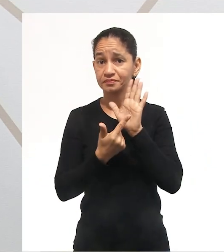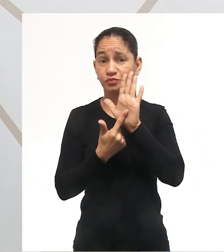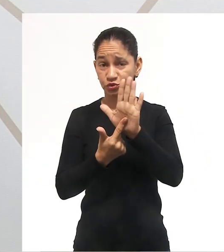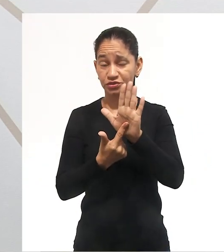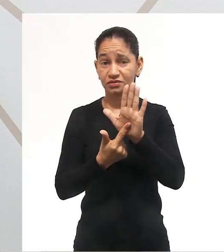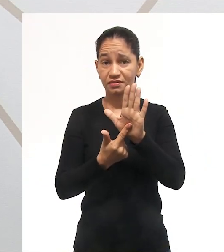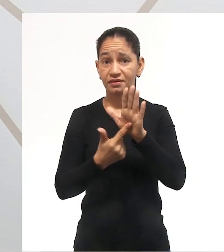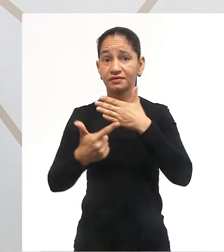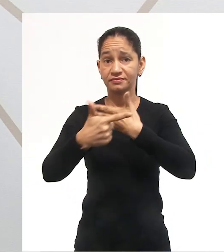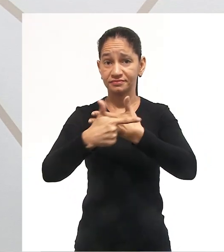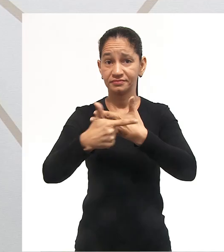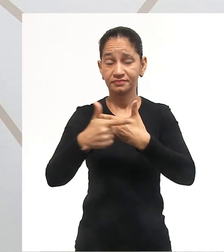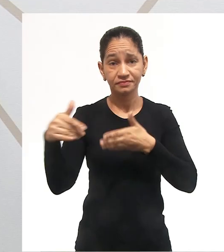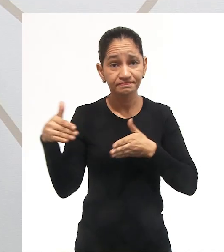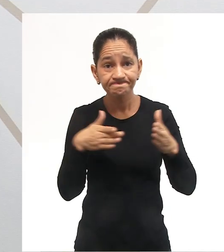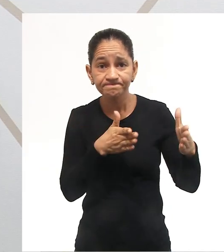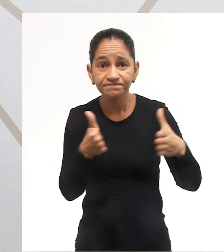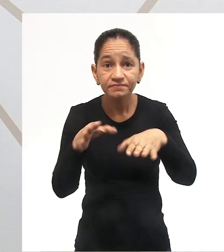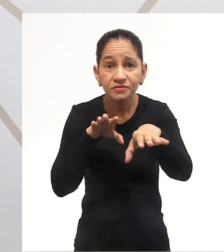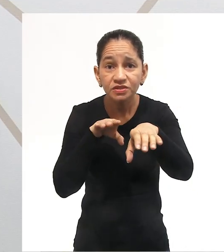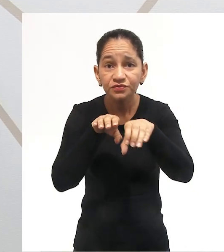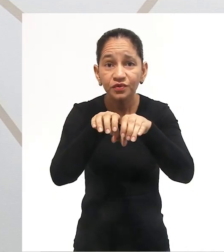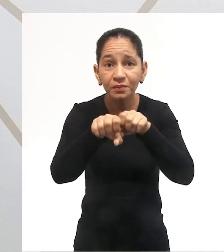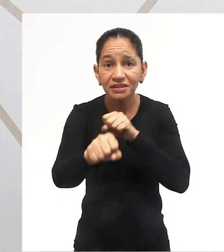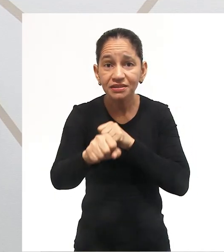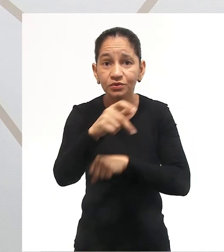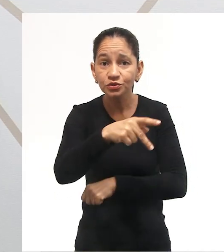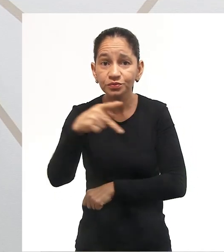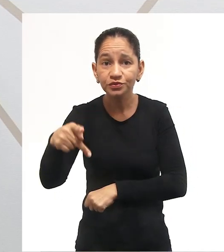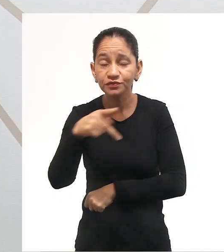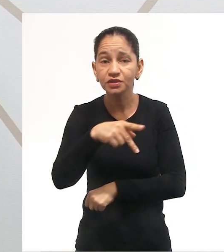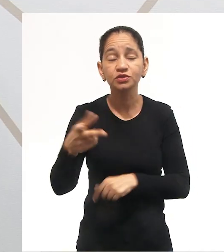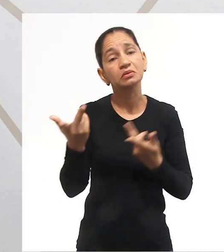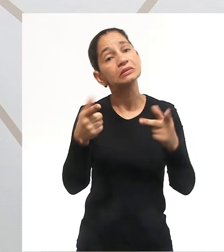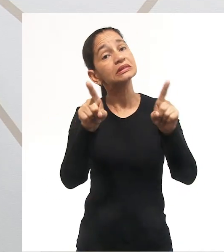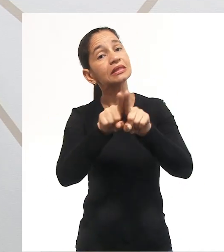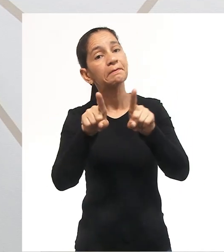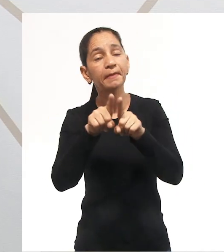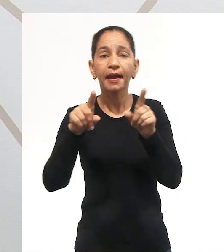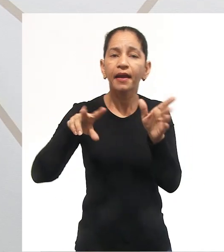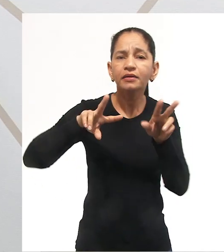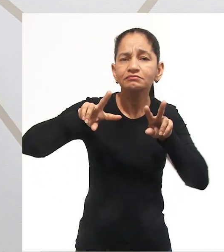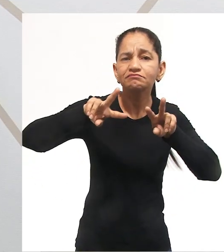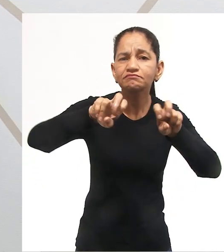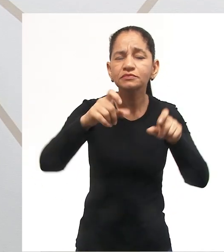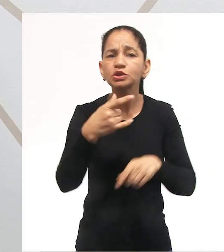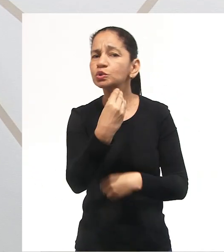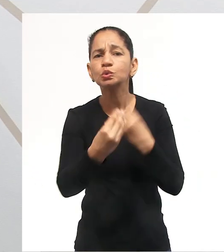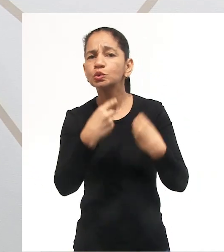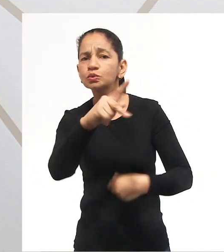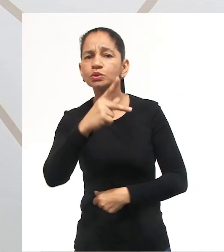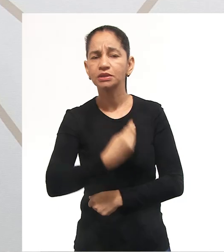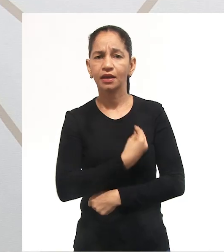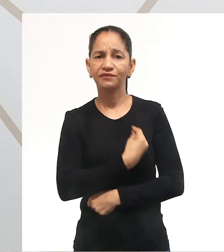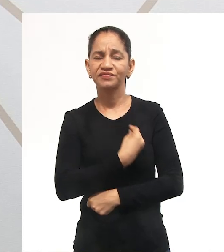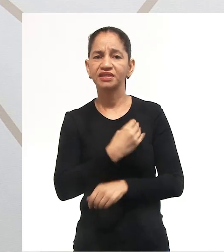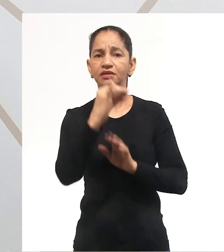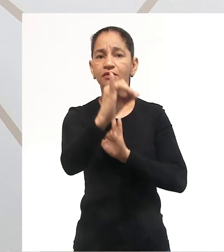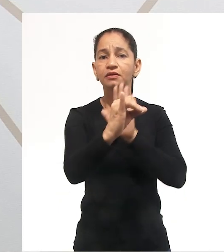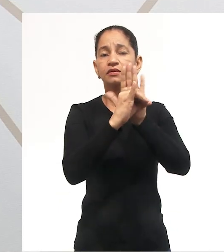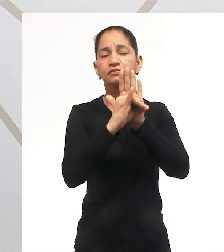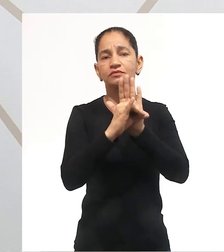para vocês um percurso formativo e investigativo da formação e da construção de uma